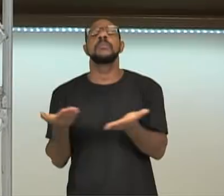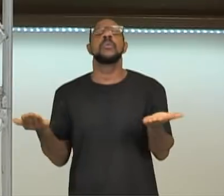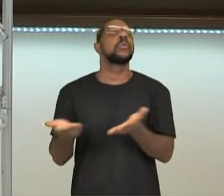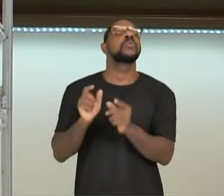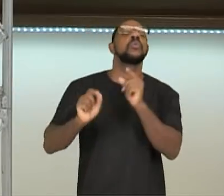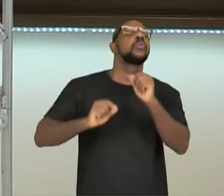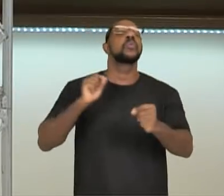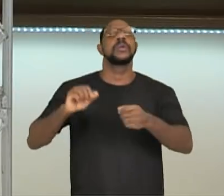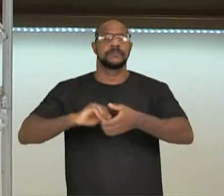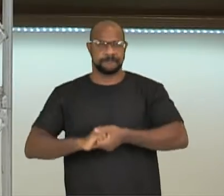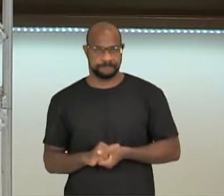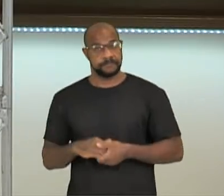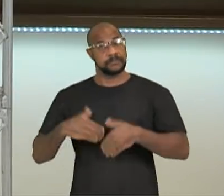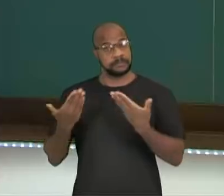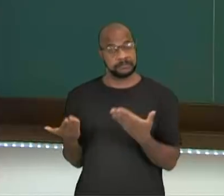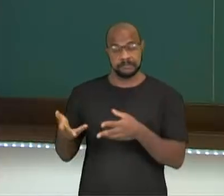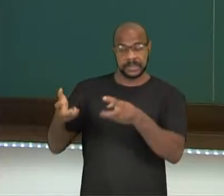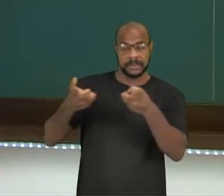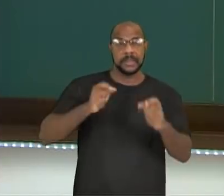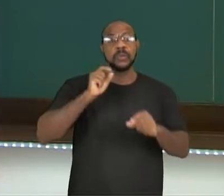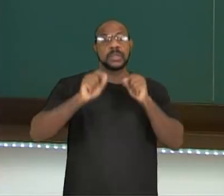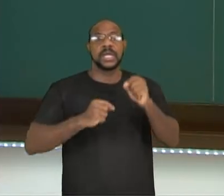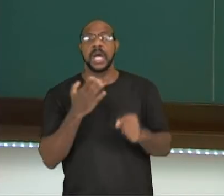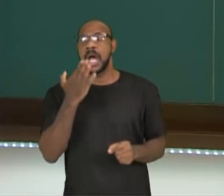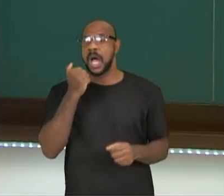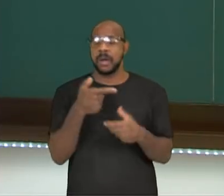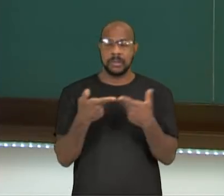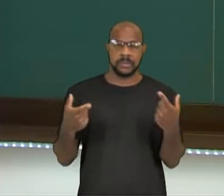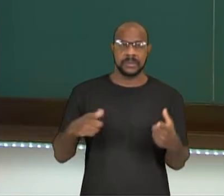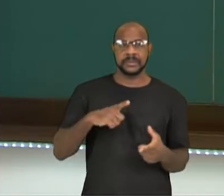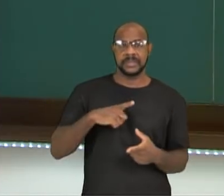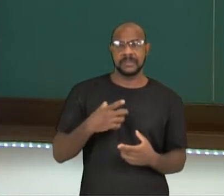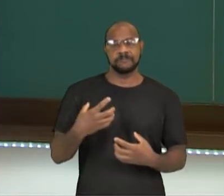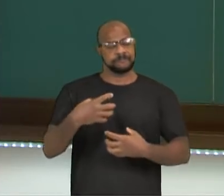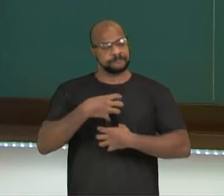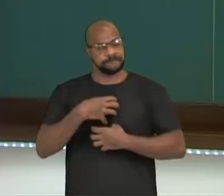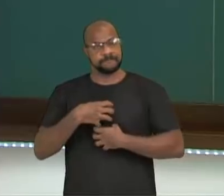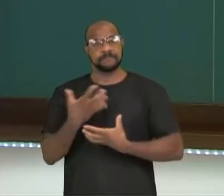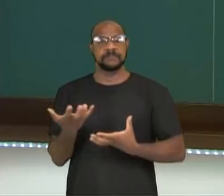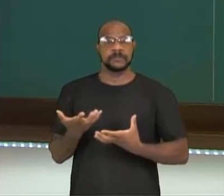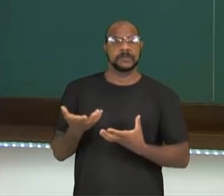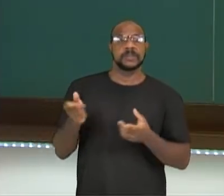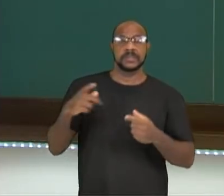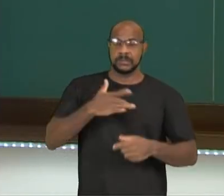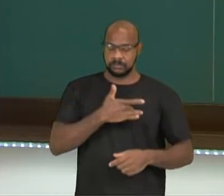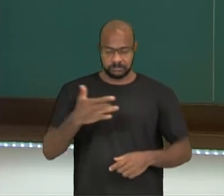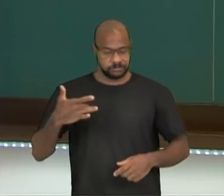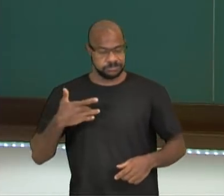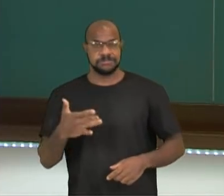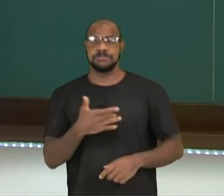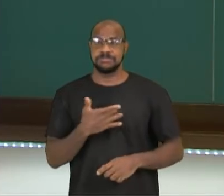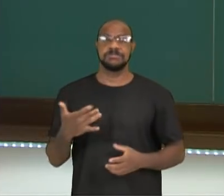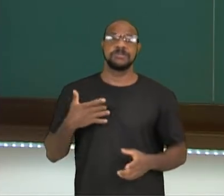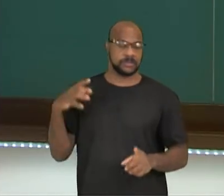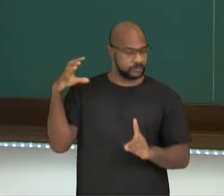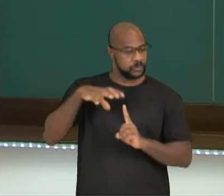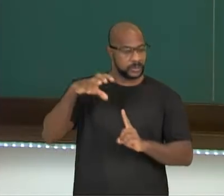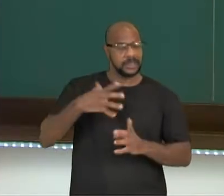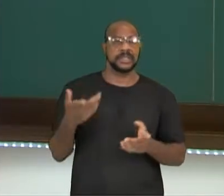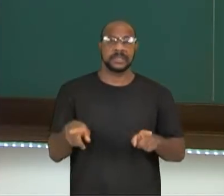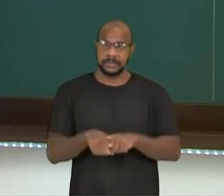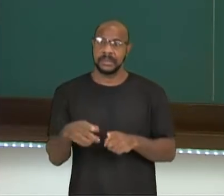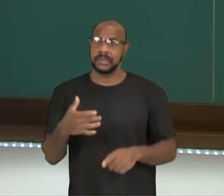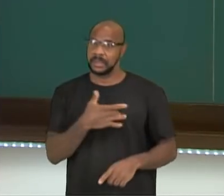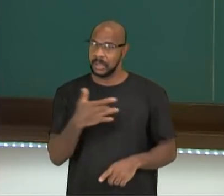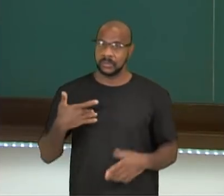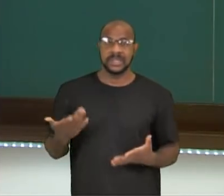aula? Então, a gente viu que a alimentação tem um impacto muito grande sobre a nossa saúde, que diversos